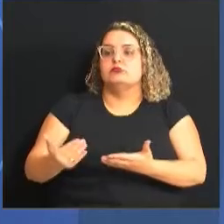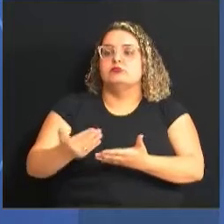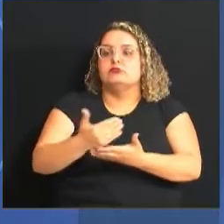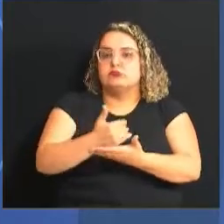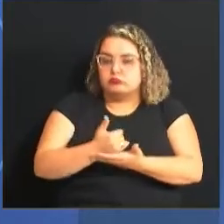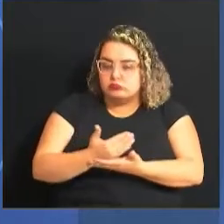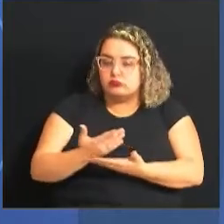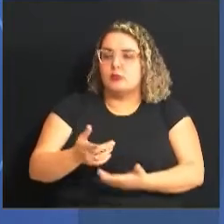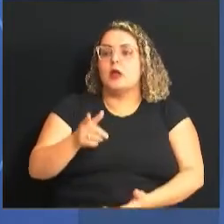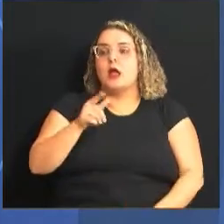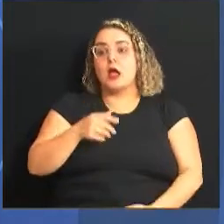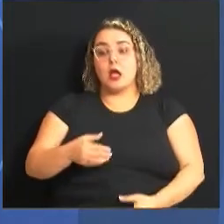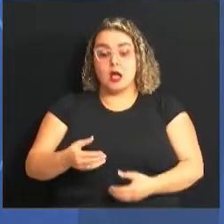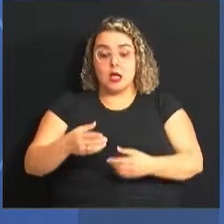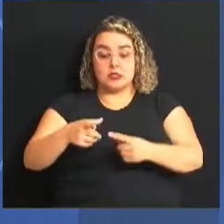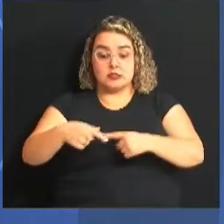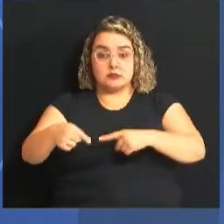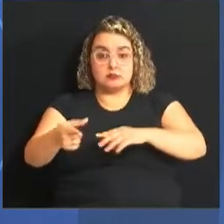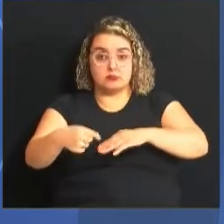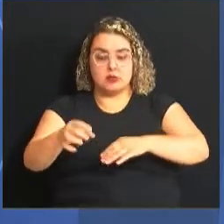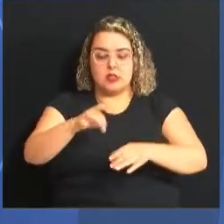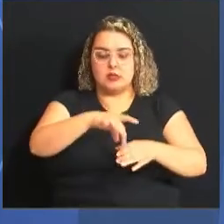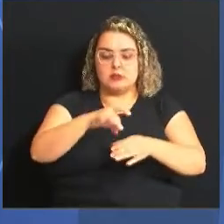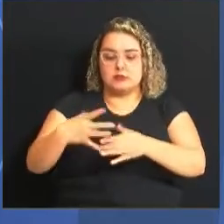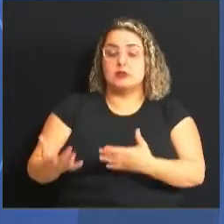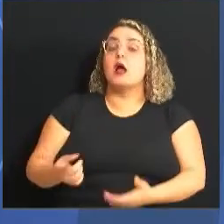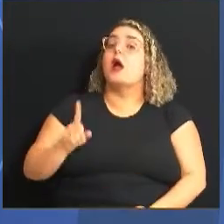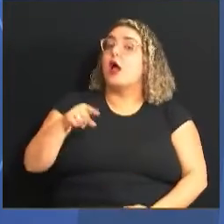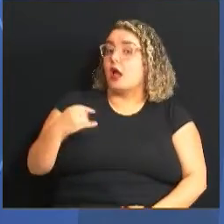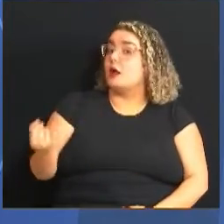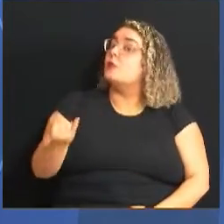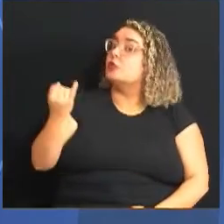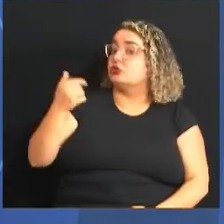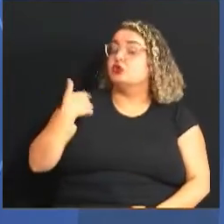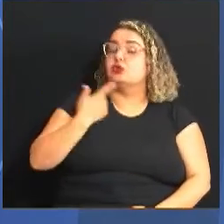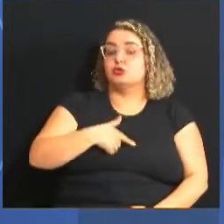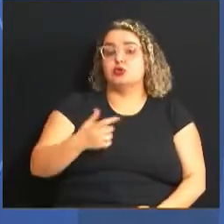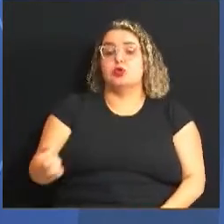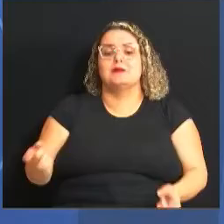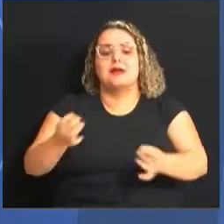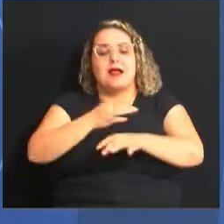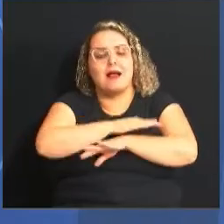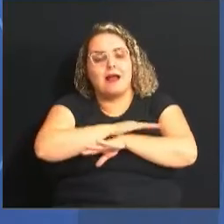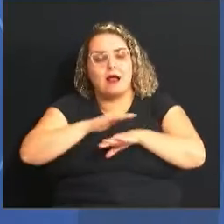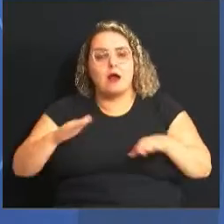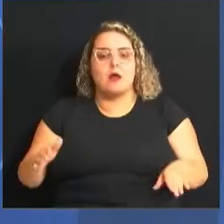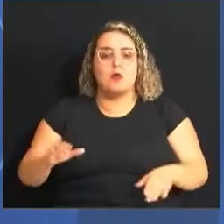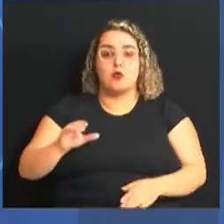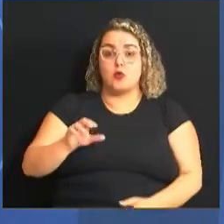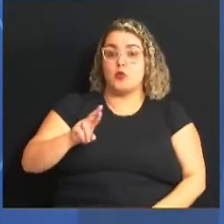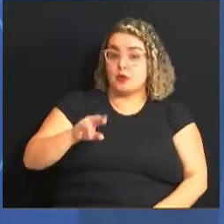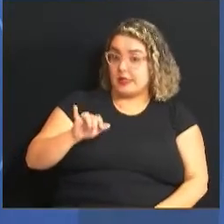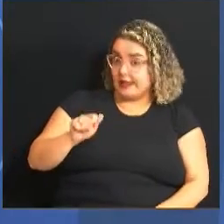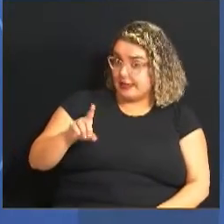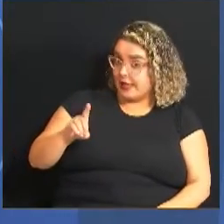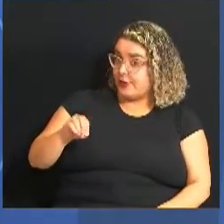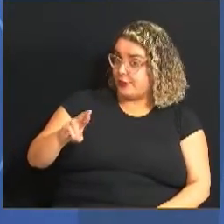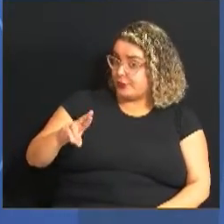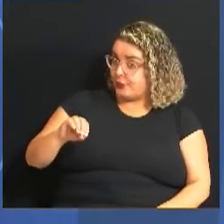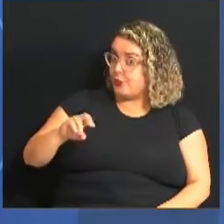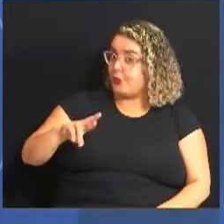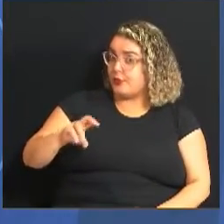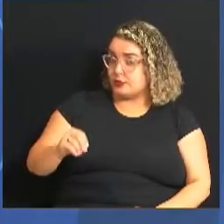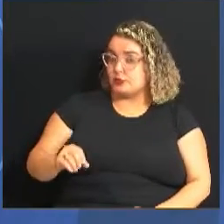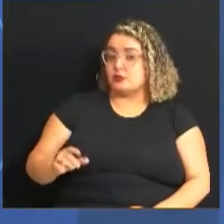as plantas. É muito importante que nós possamos aí acabar com os criadouros do mosquito da dengue, o Aedes